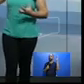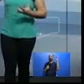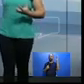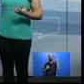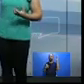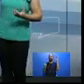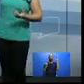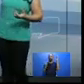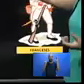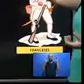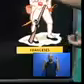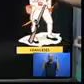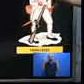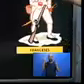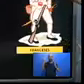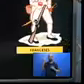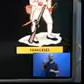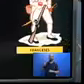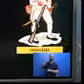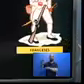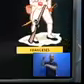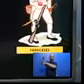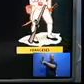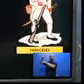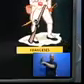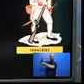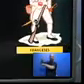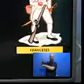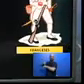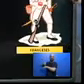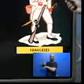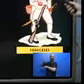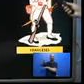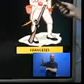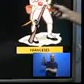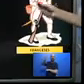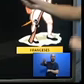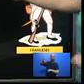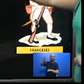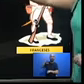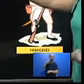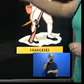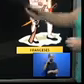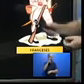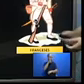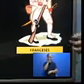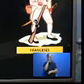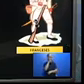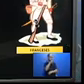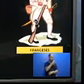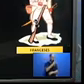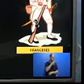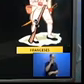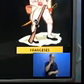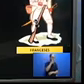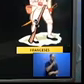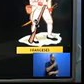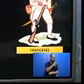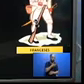países. Tanto lucro na Europa para os portugueses que não foram só os portugueses que ficaram interessados